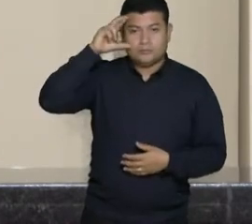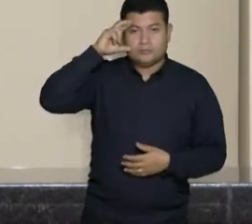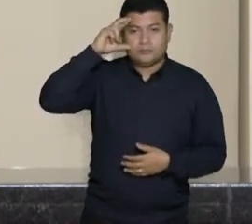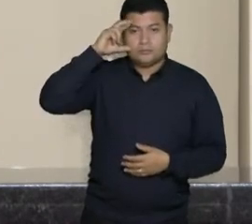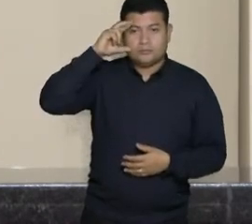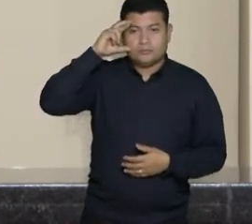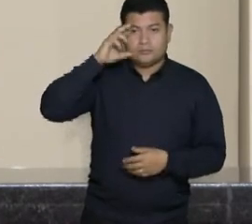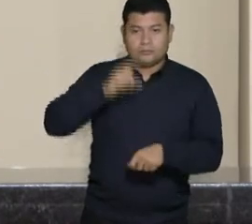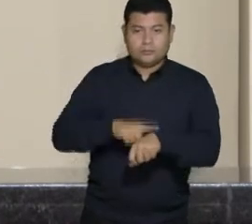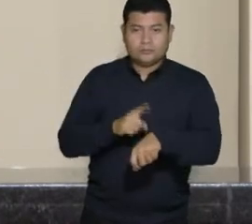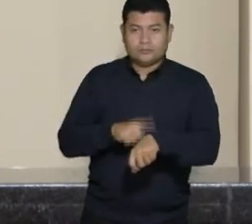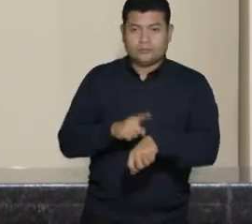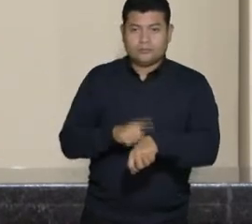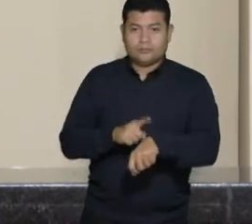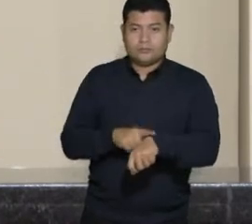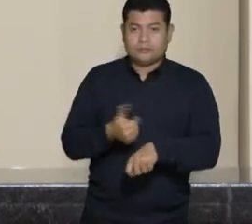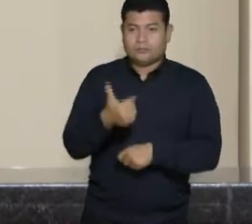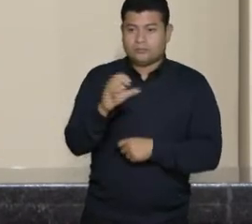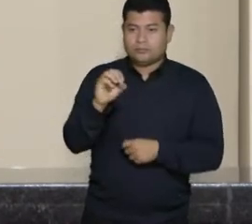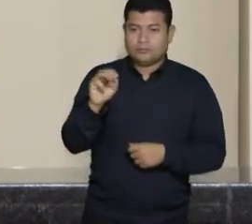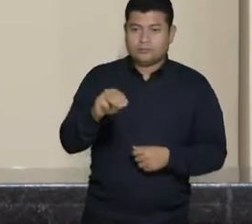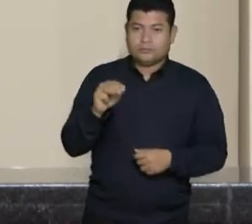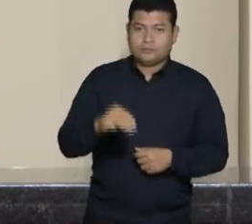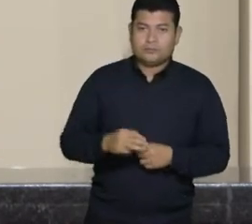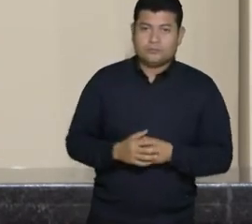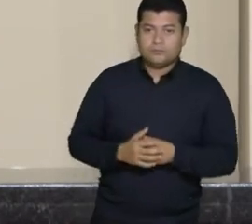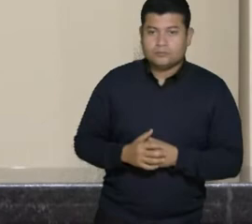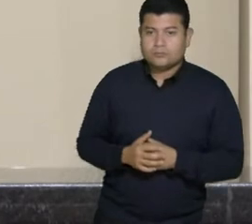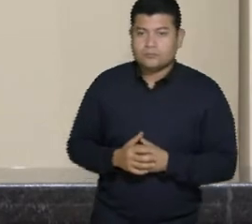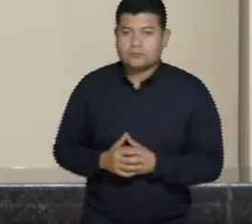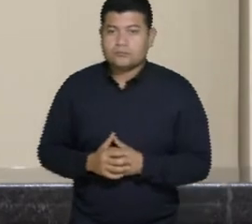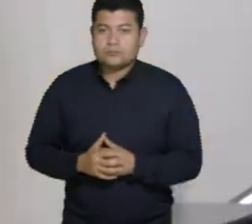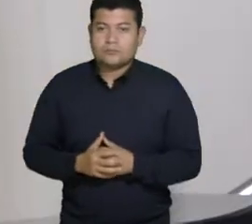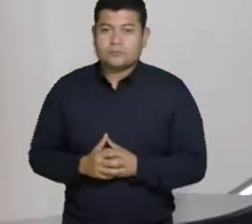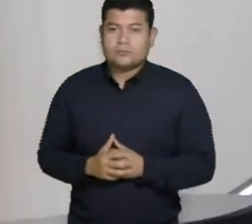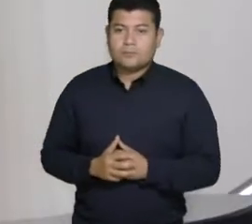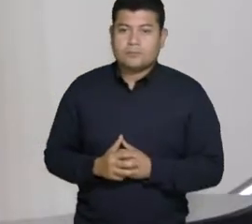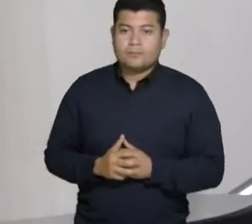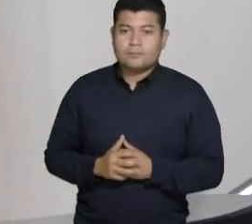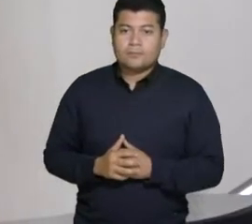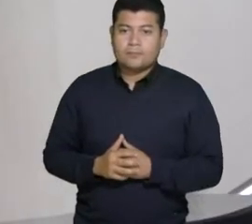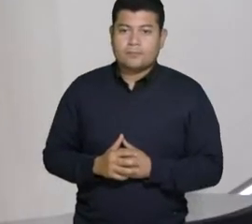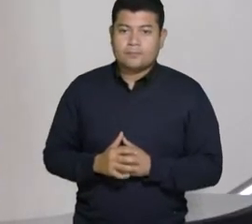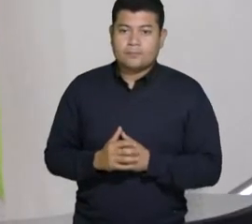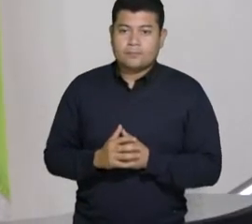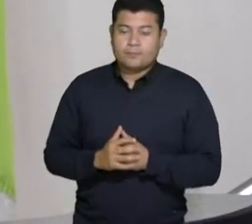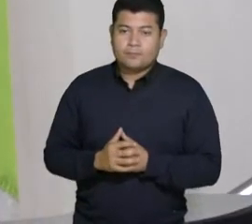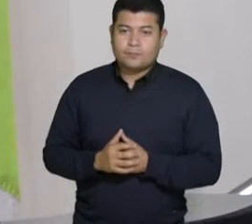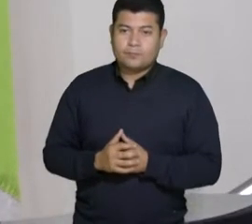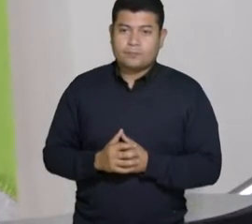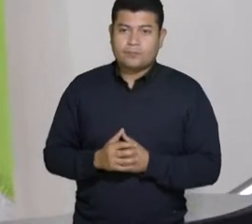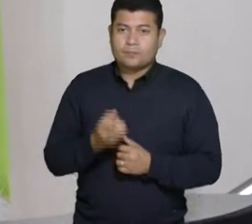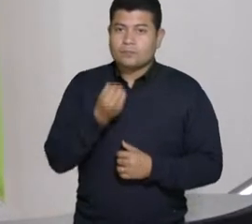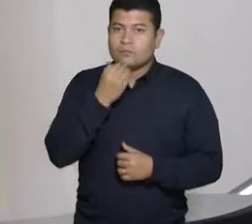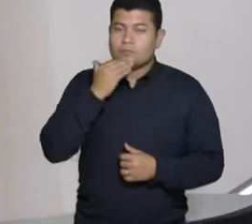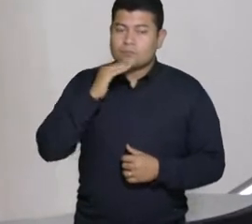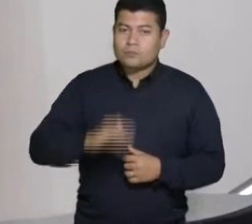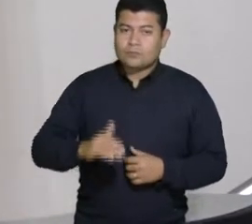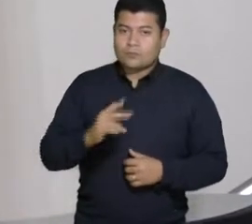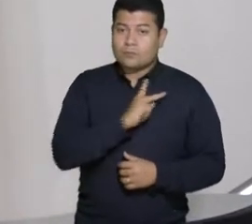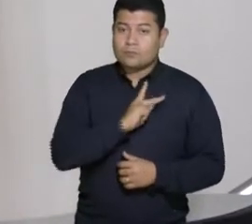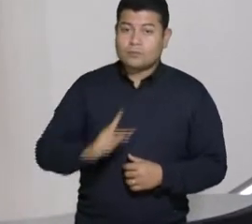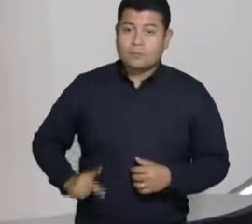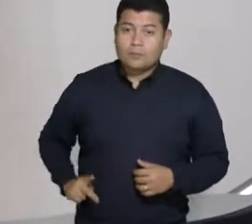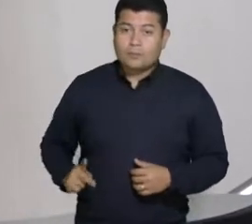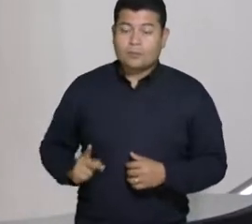selensky o tempo de até 10 minutos Oi boa tarde senhor presidente